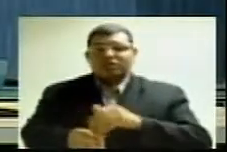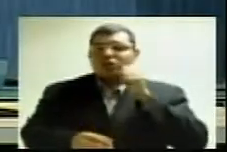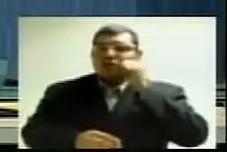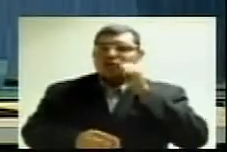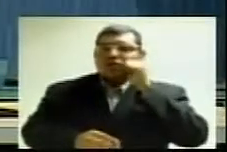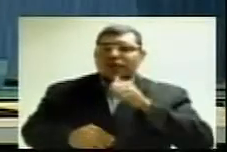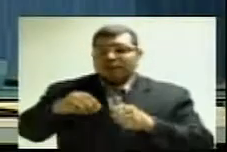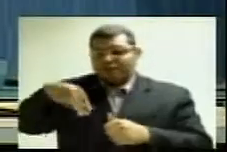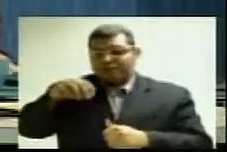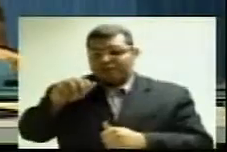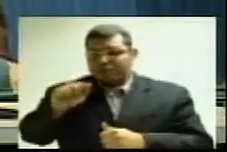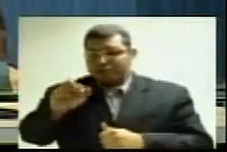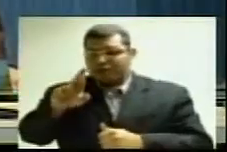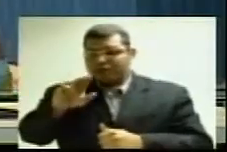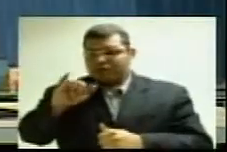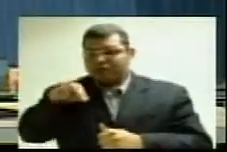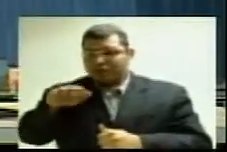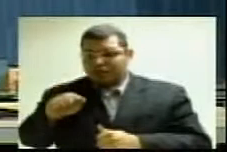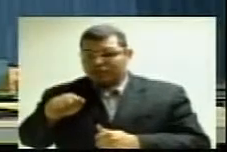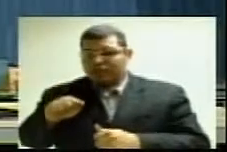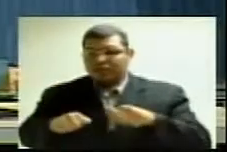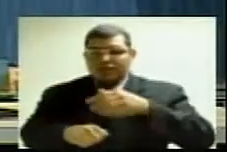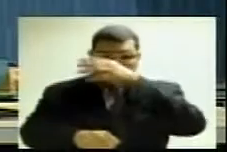Marina Silva, que aqui no Amazonas, por exemplo,